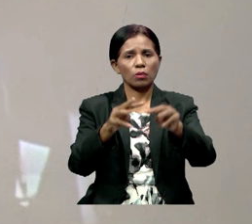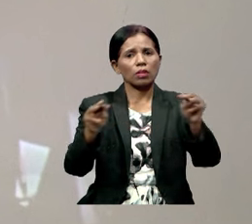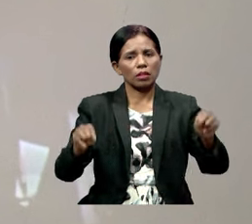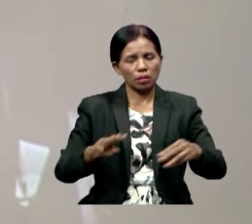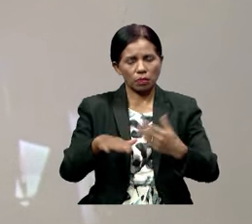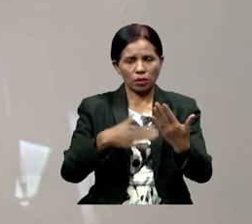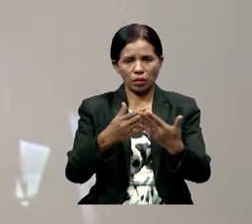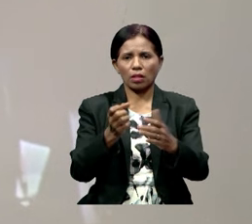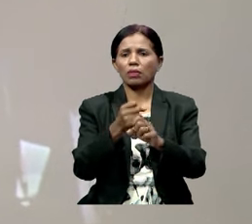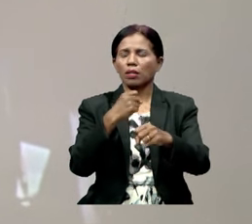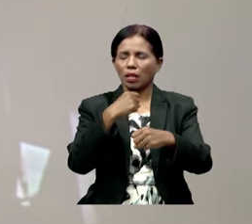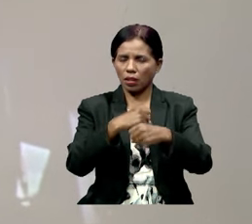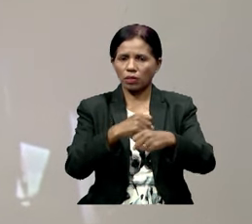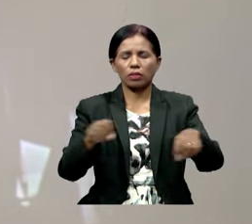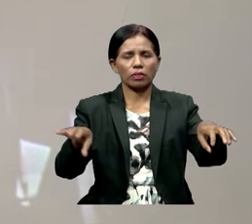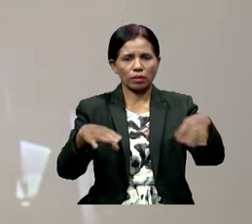o de Halau.